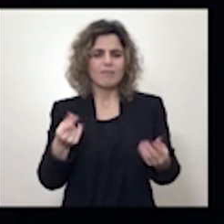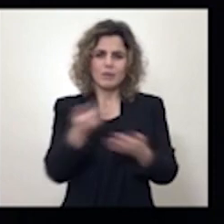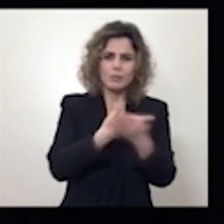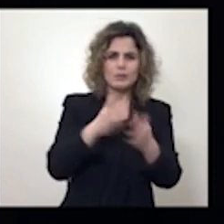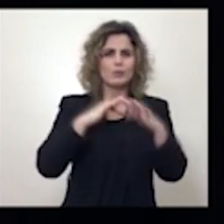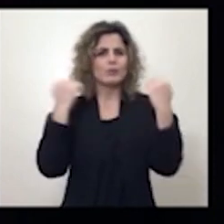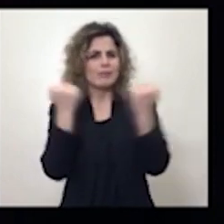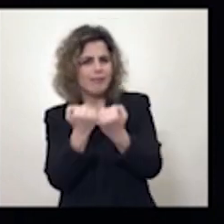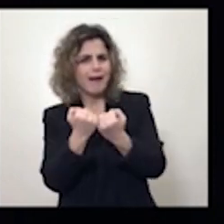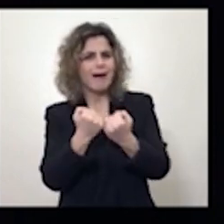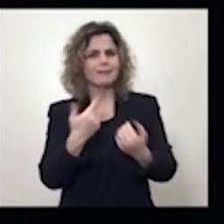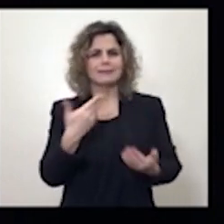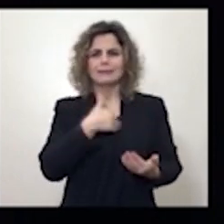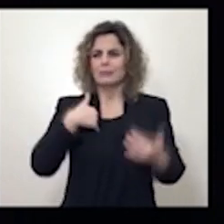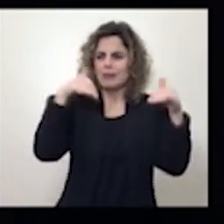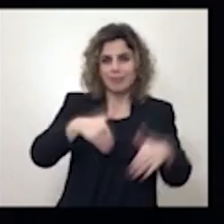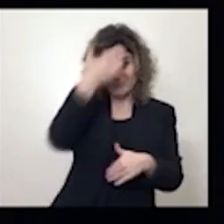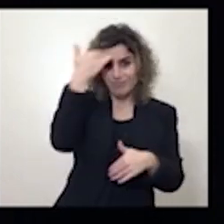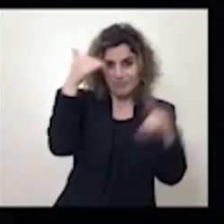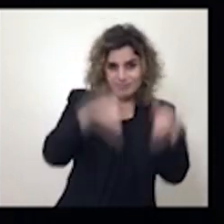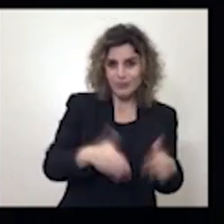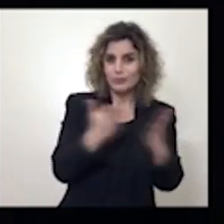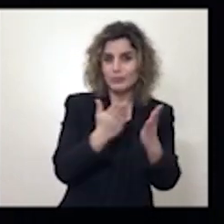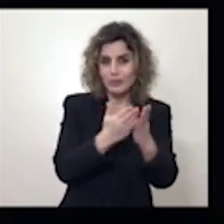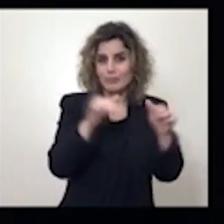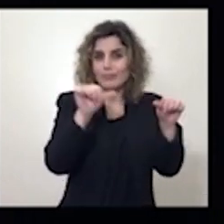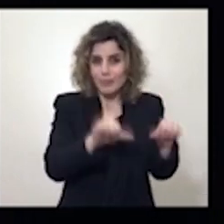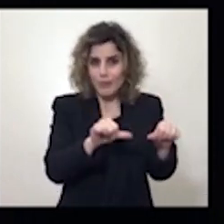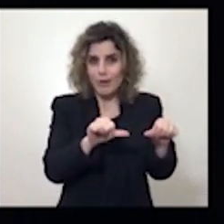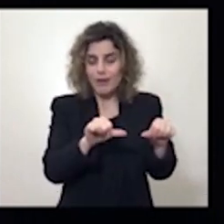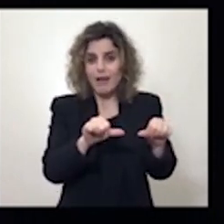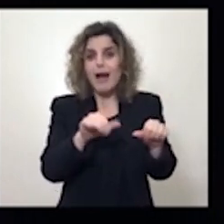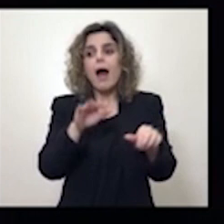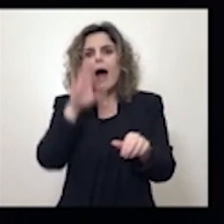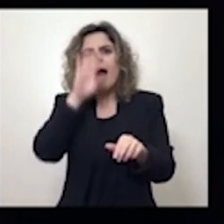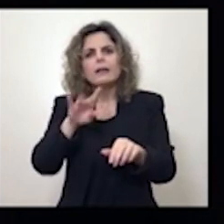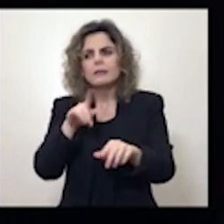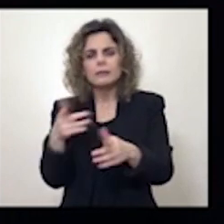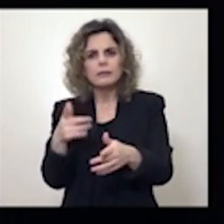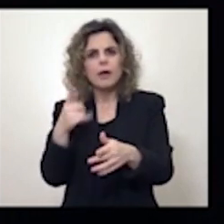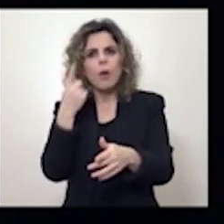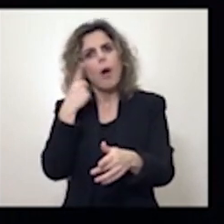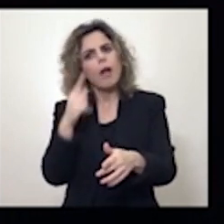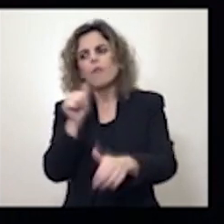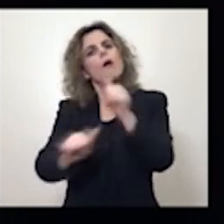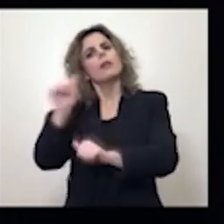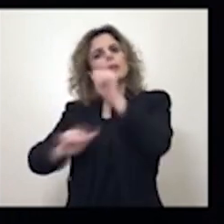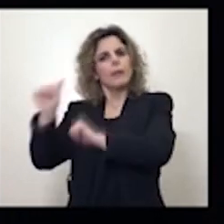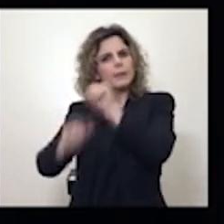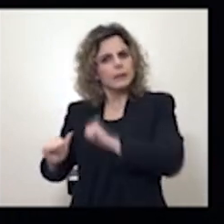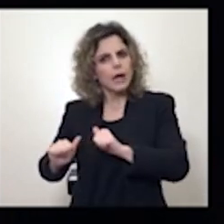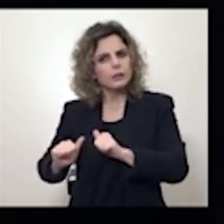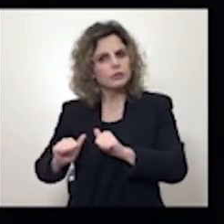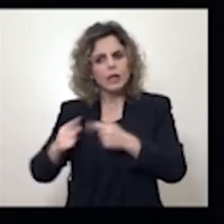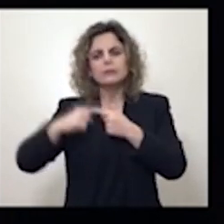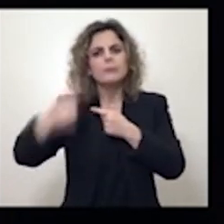a saúde mental e as escolas, só mesmo se tivermos de regressar ao que acabámos de viver daqui a semanas